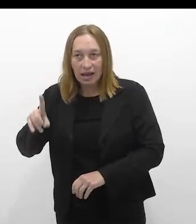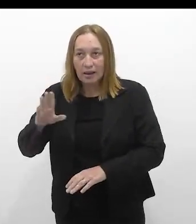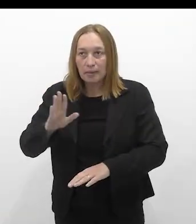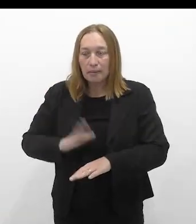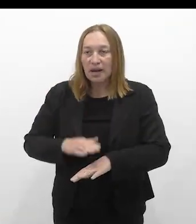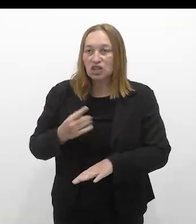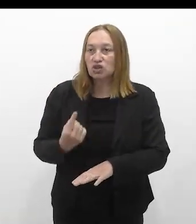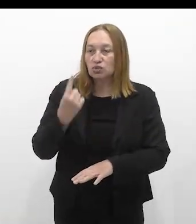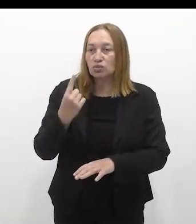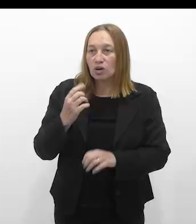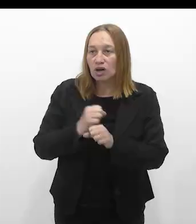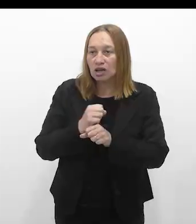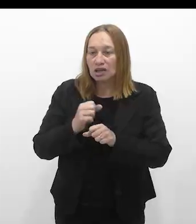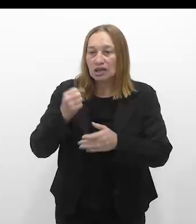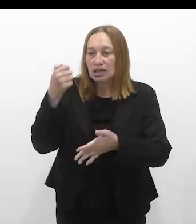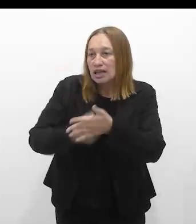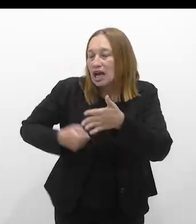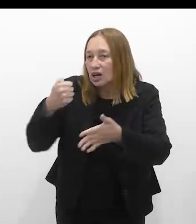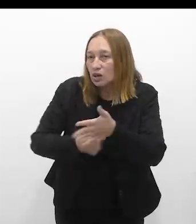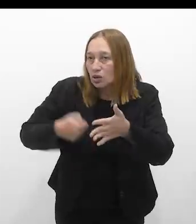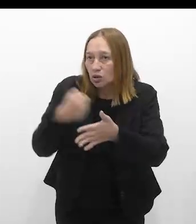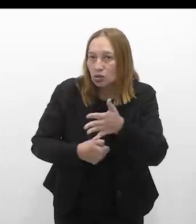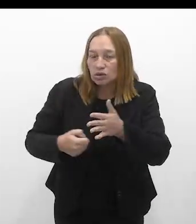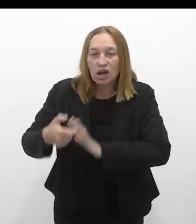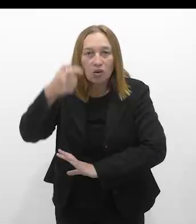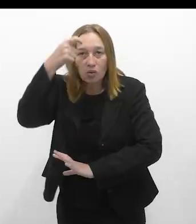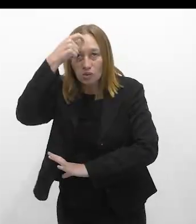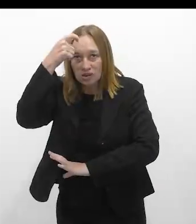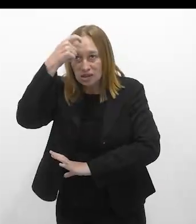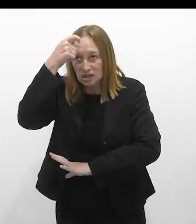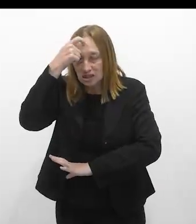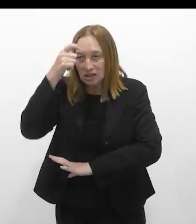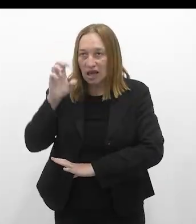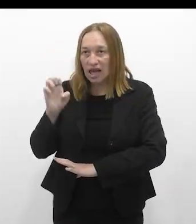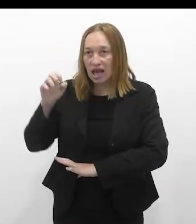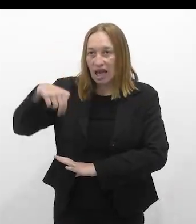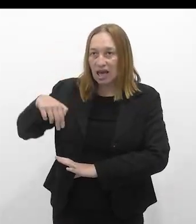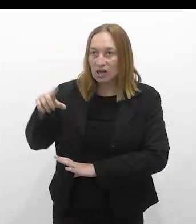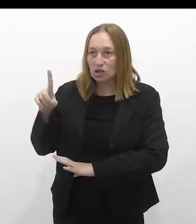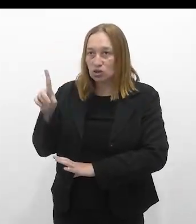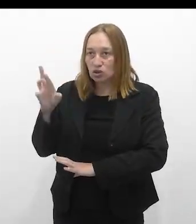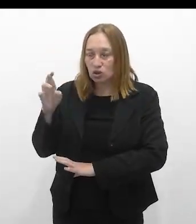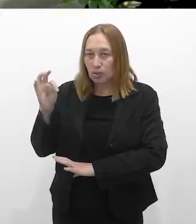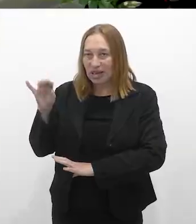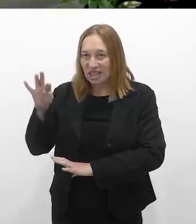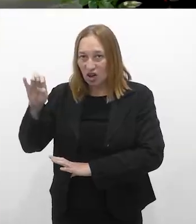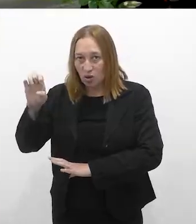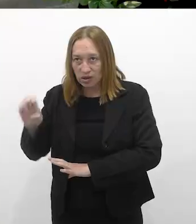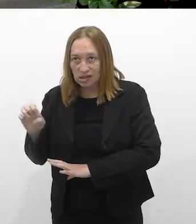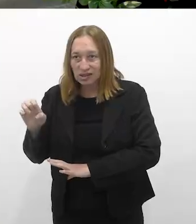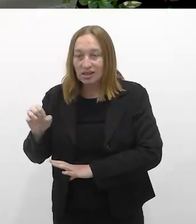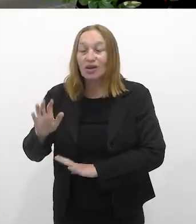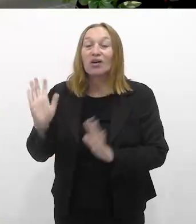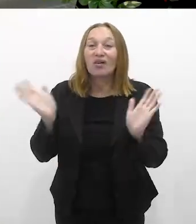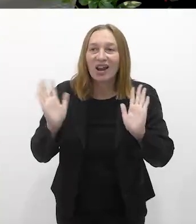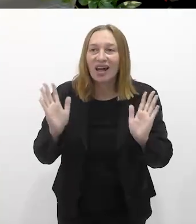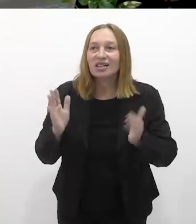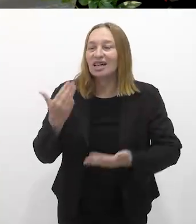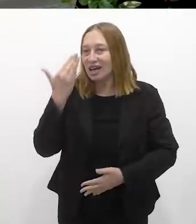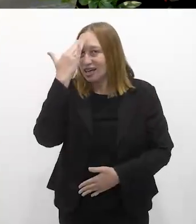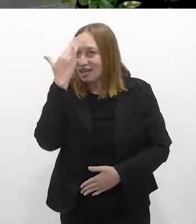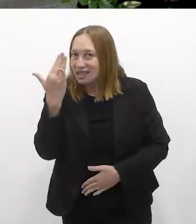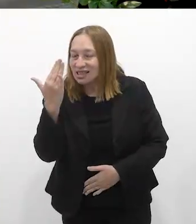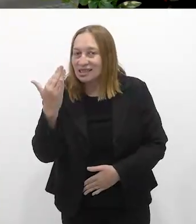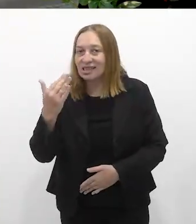uma década atua na luta pela conscientização da endometriose. Olá, primeiramente gostaria